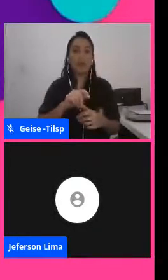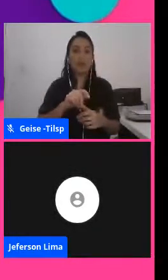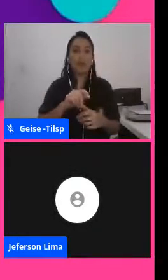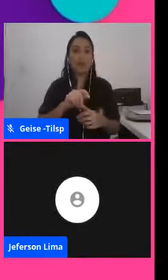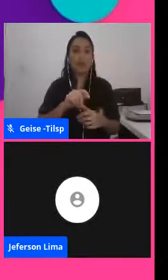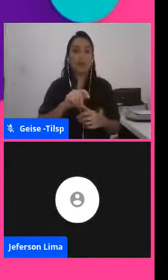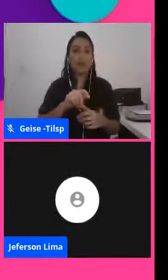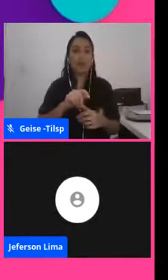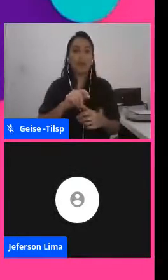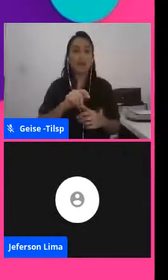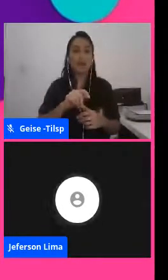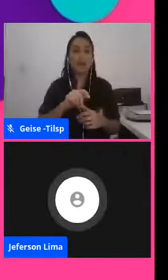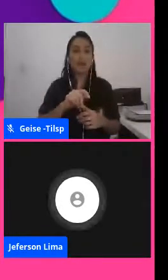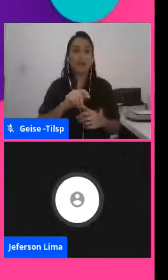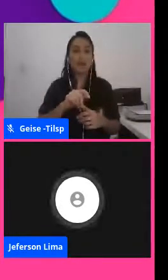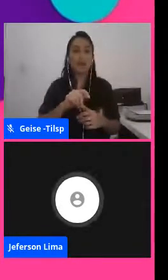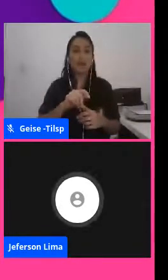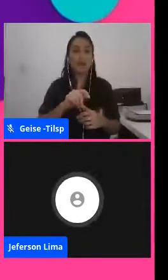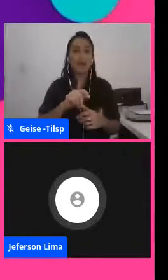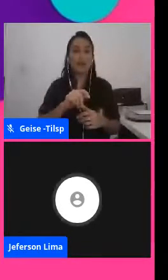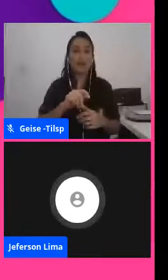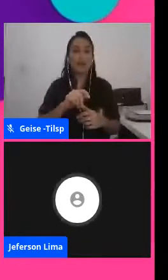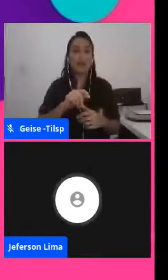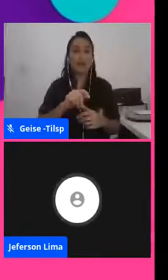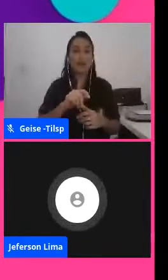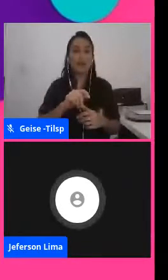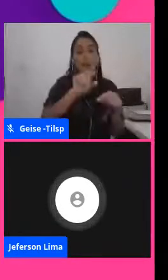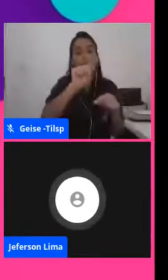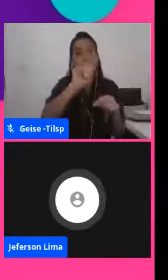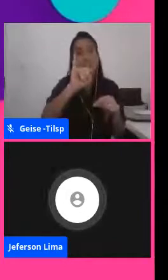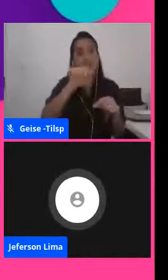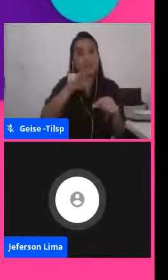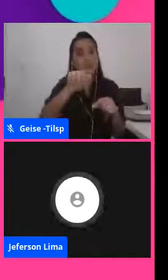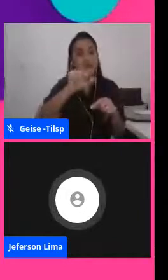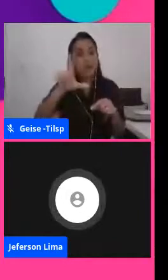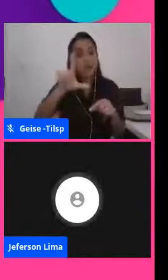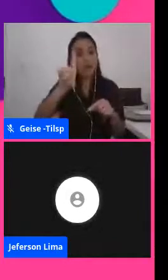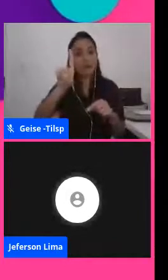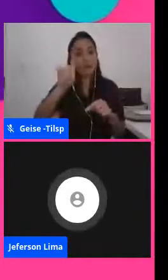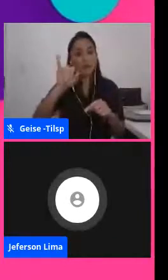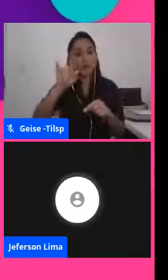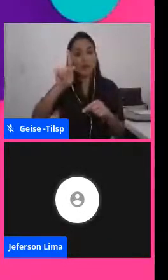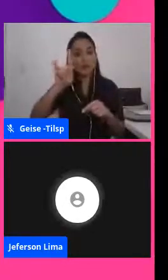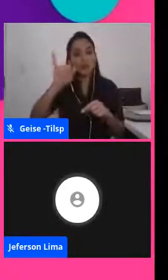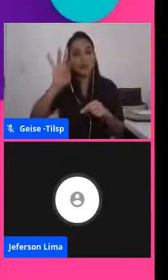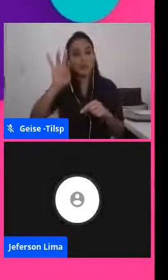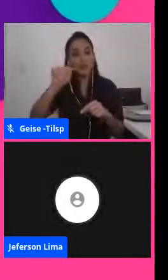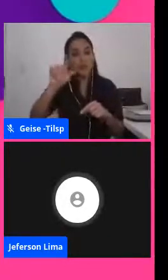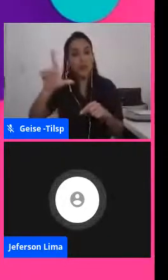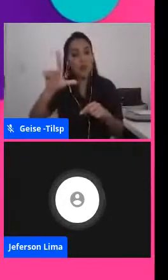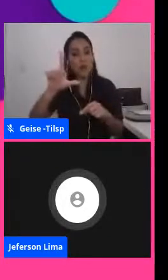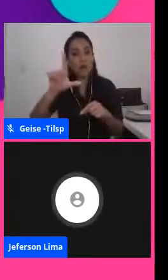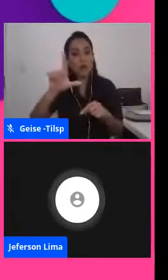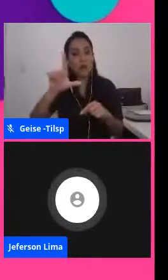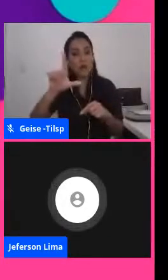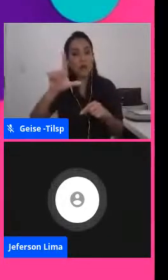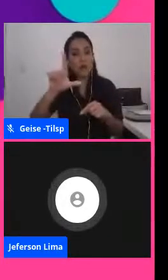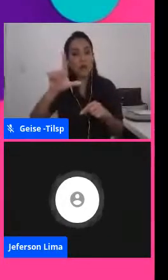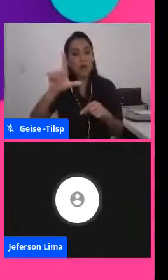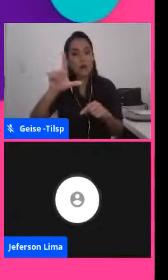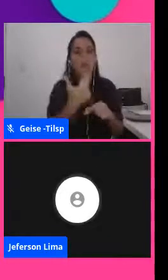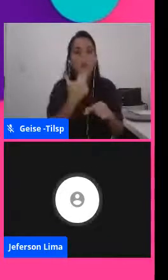Vamos lá. Atuar como sinais digitais, né, para que você possa vir a conectar com outros dispositivos. Então, imagine que eu